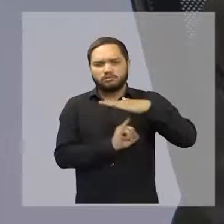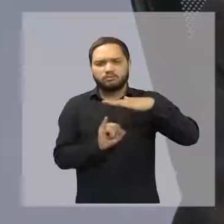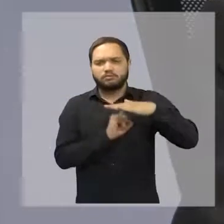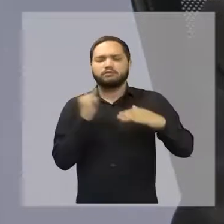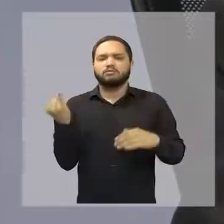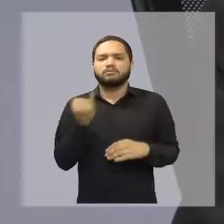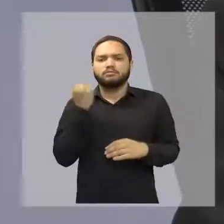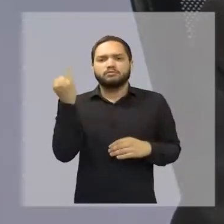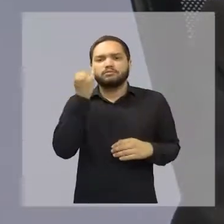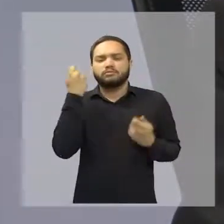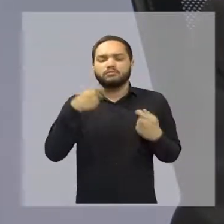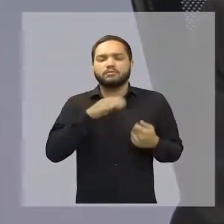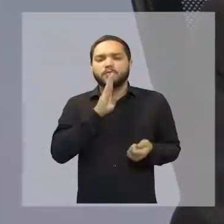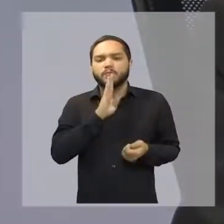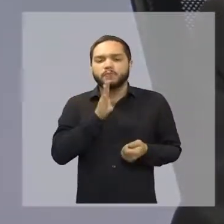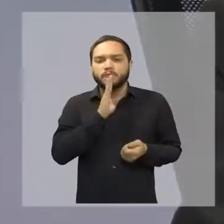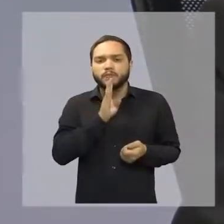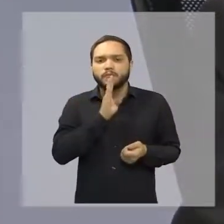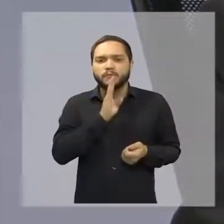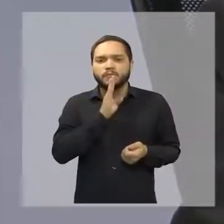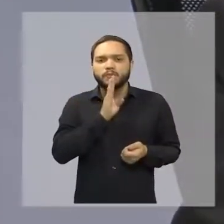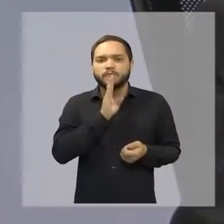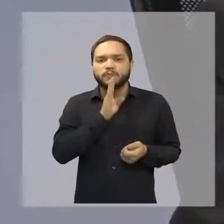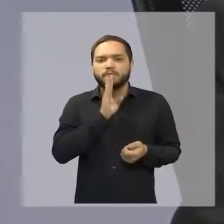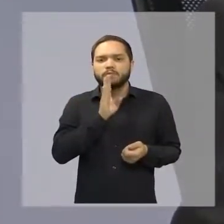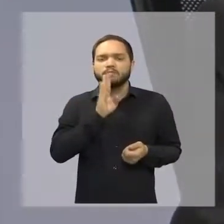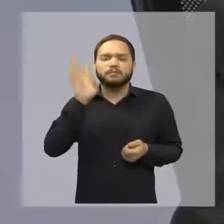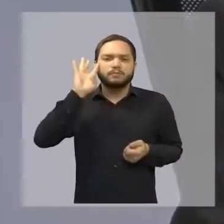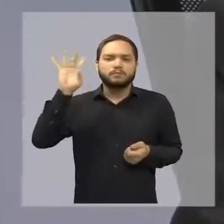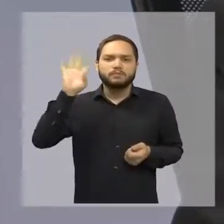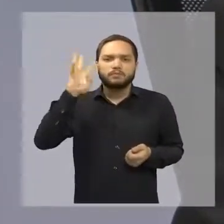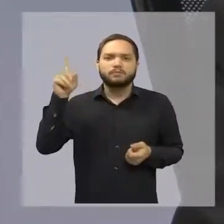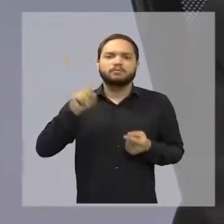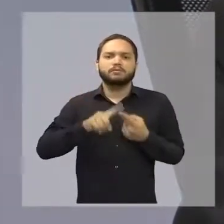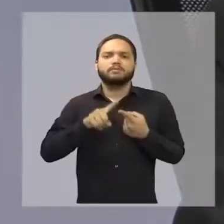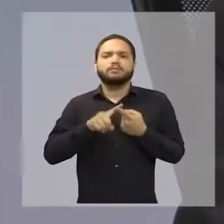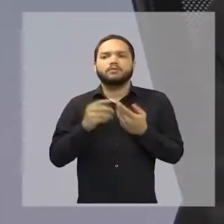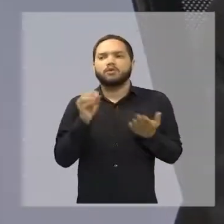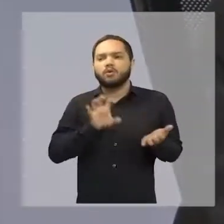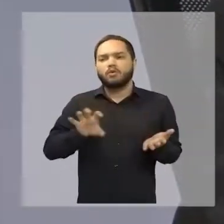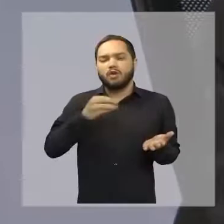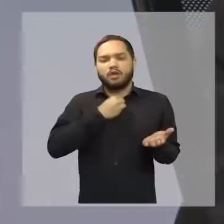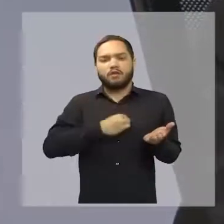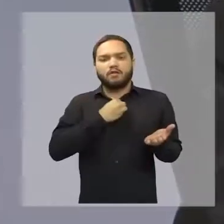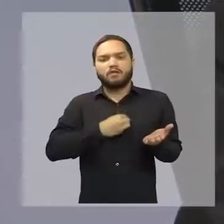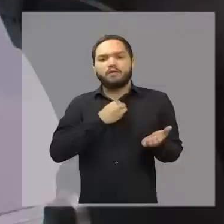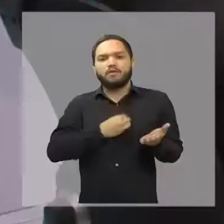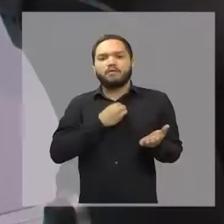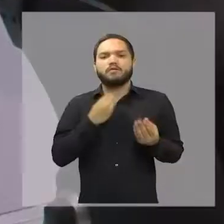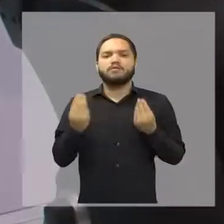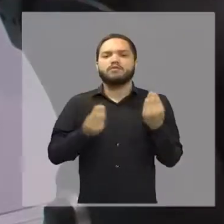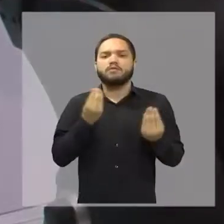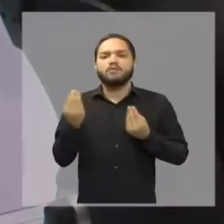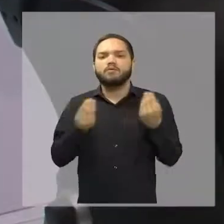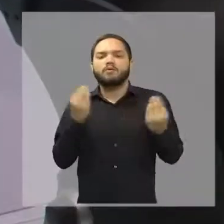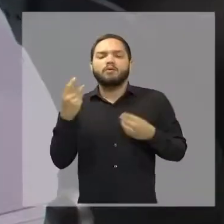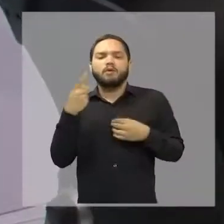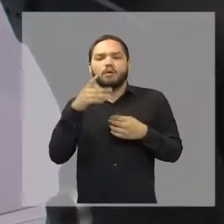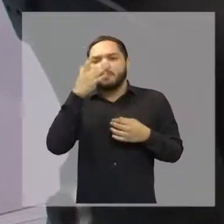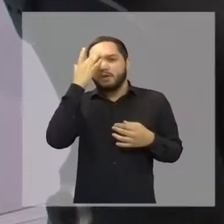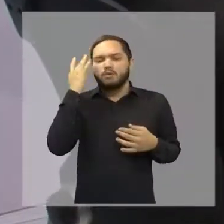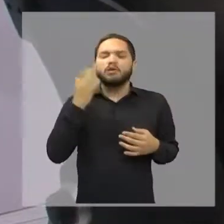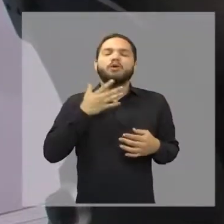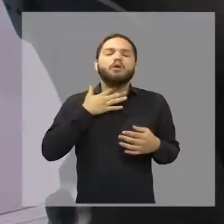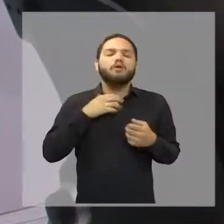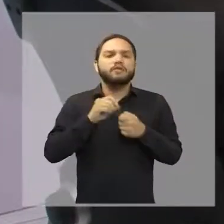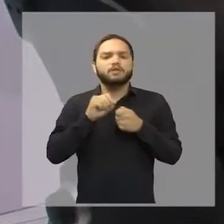você conhecer não só o pensamento, mas a maneira de vida, de viver, as vocações,